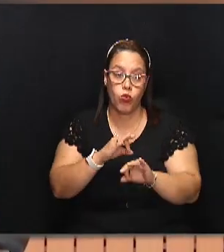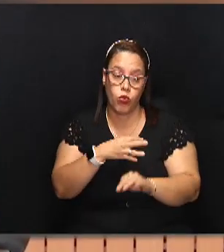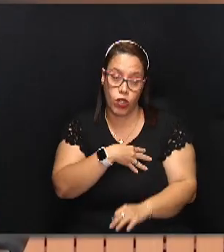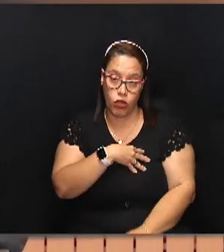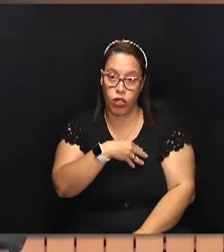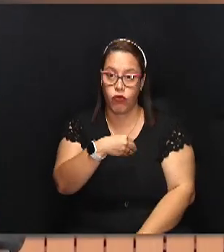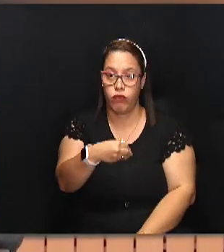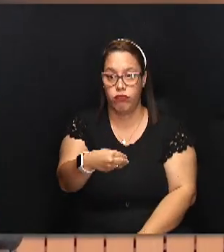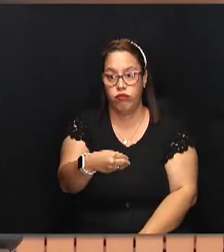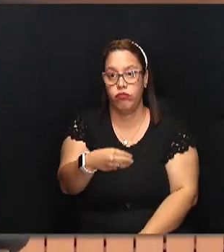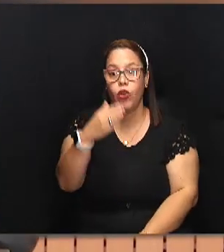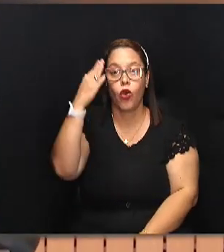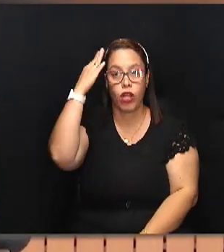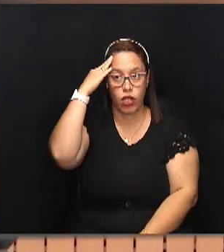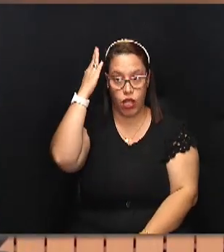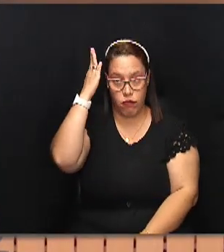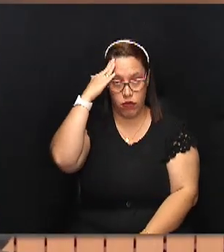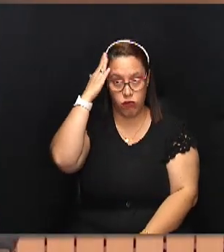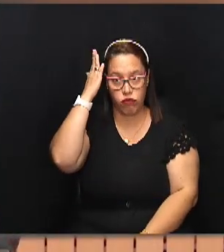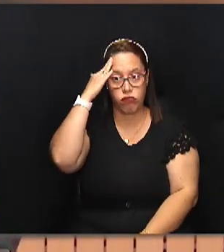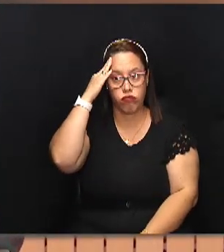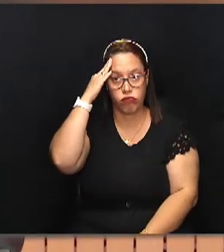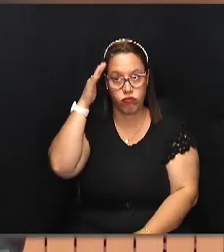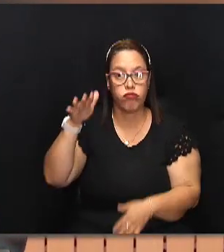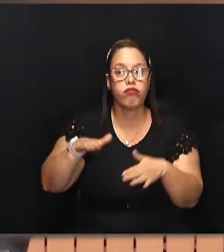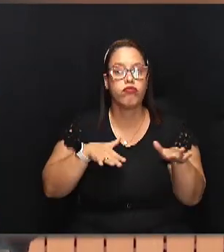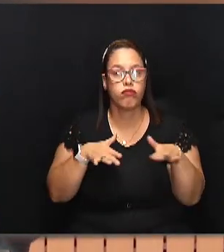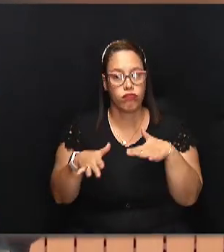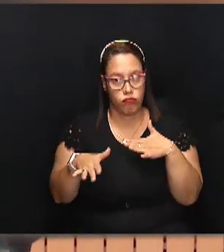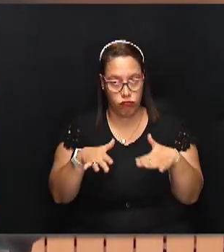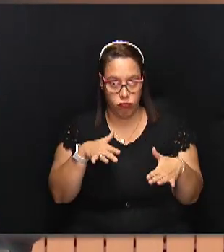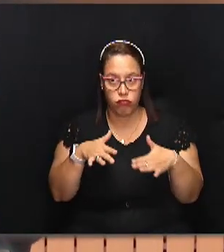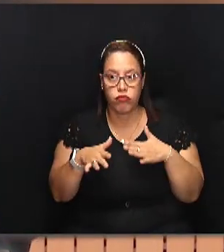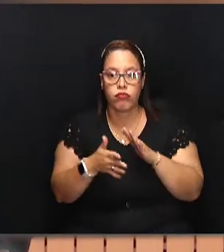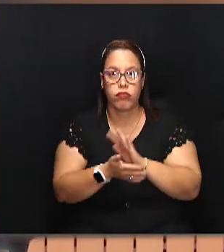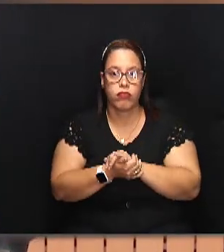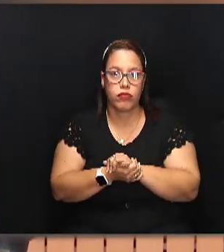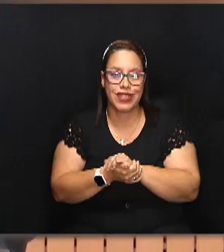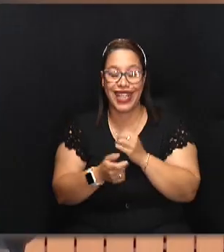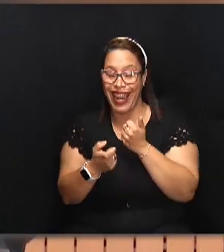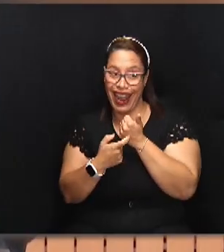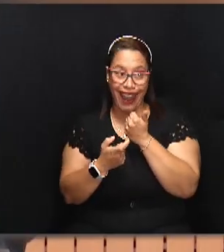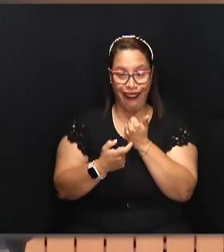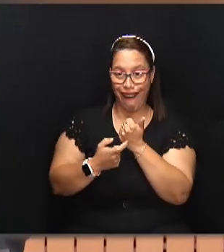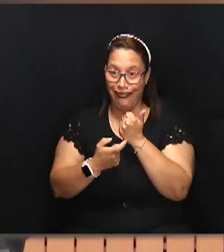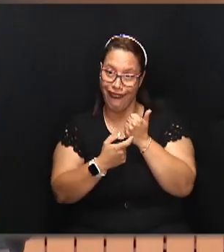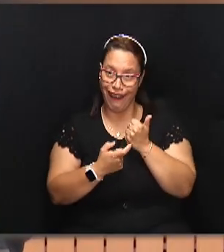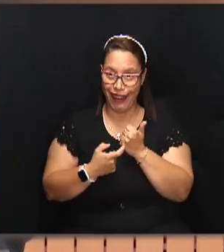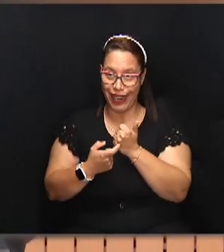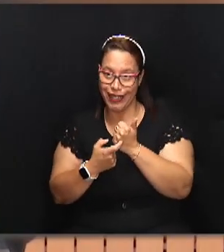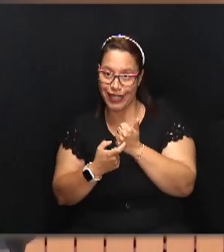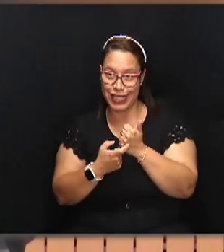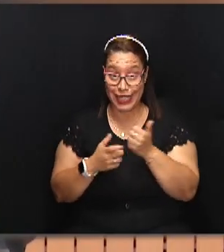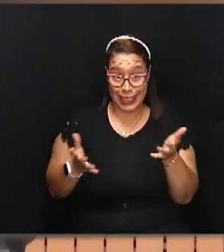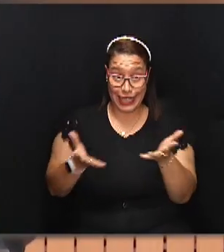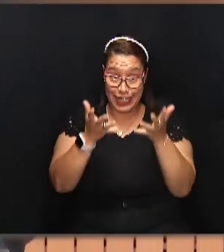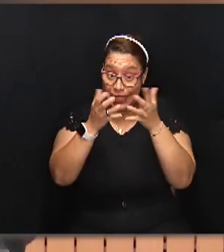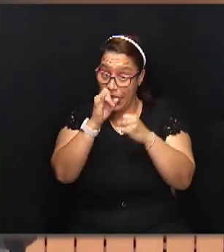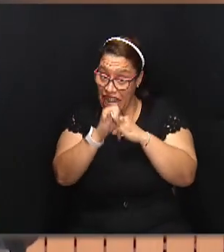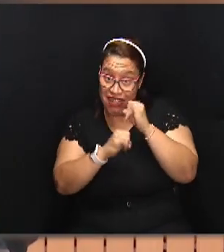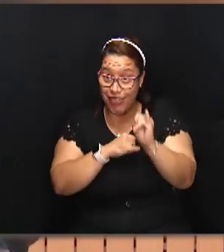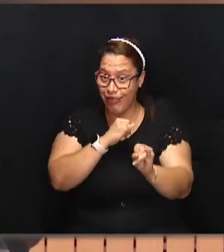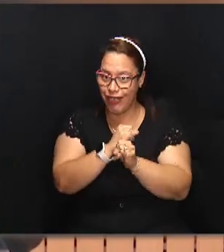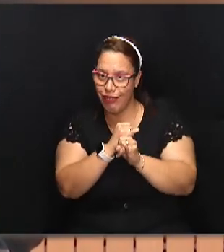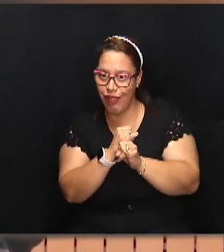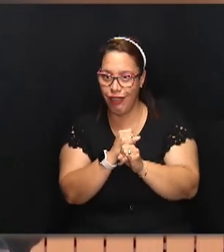nós sabemos que um momento, né, de caçar likes, de conseguir engajamento na